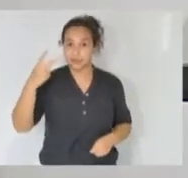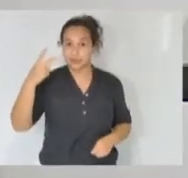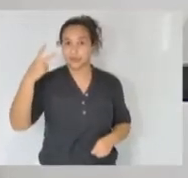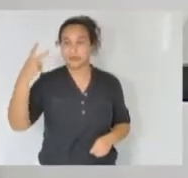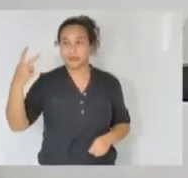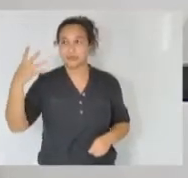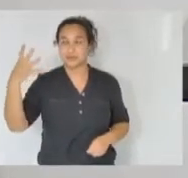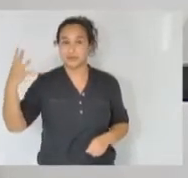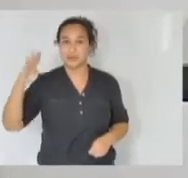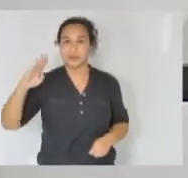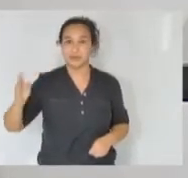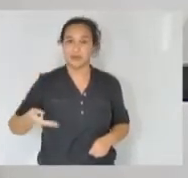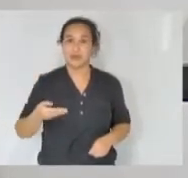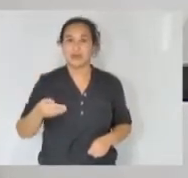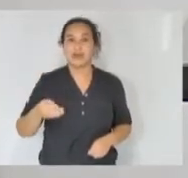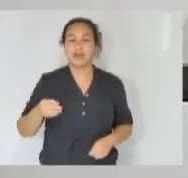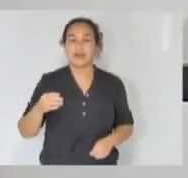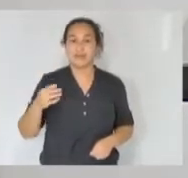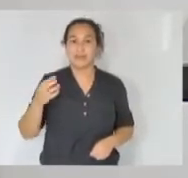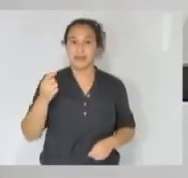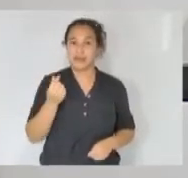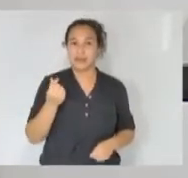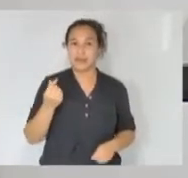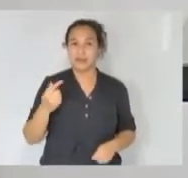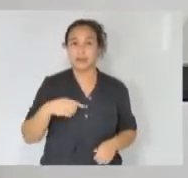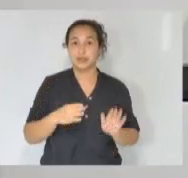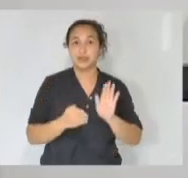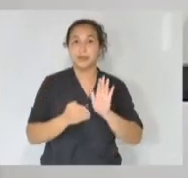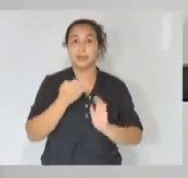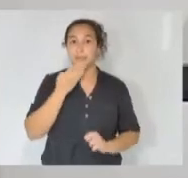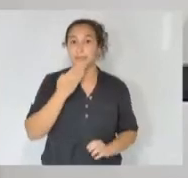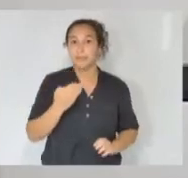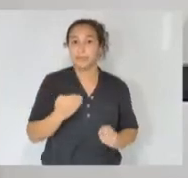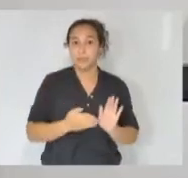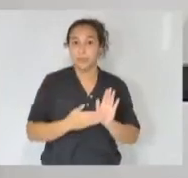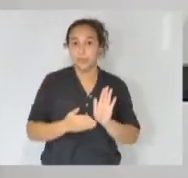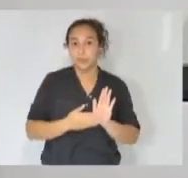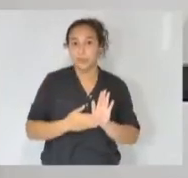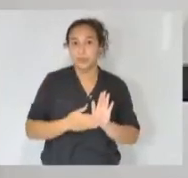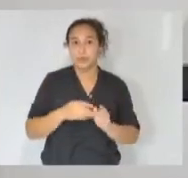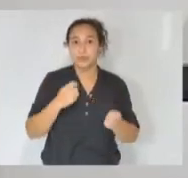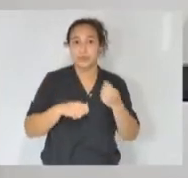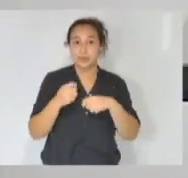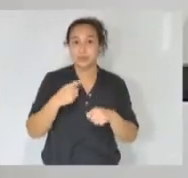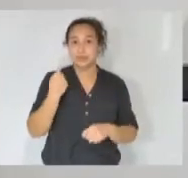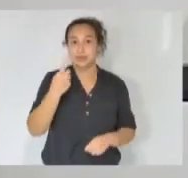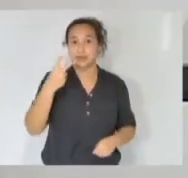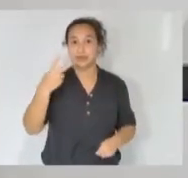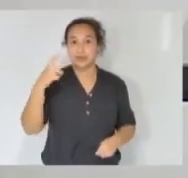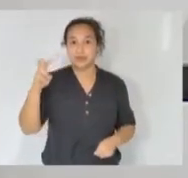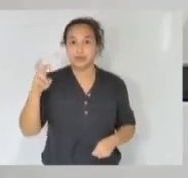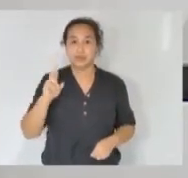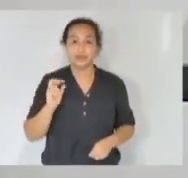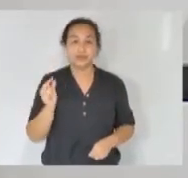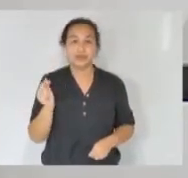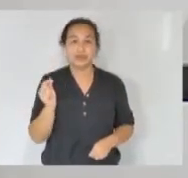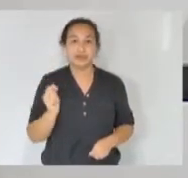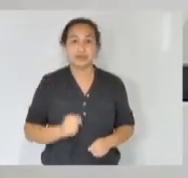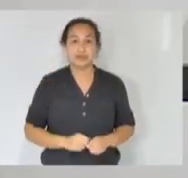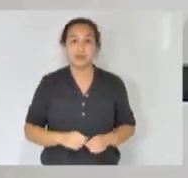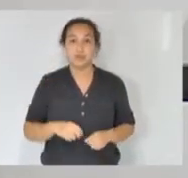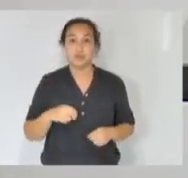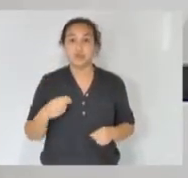nós temos uma proposta que, se aprovada integralmente, vai economizar R$ 123. Ou seja,